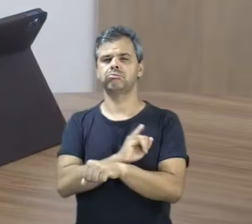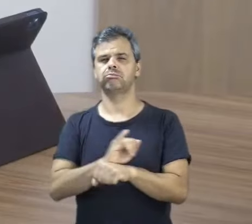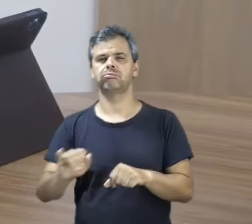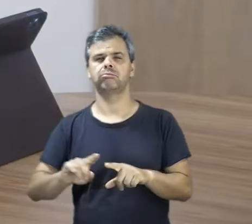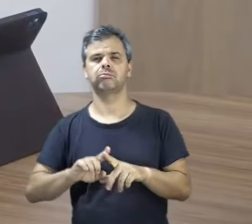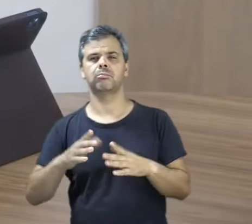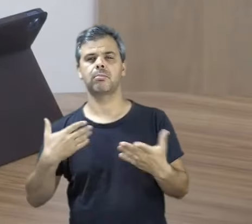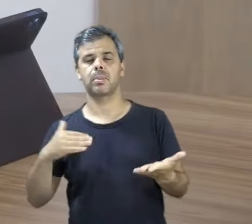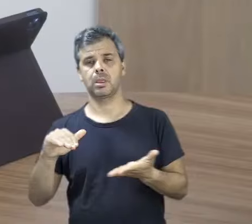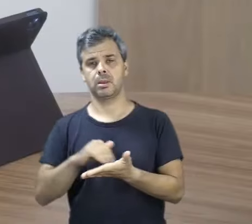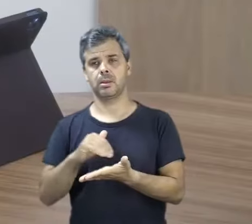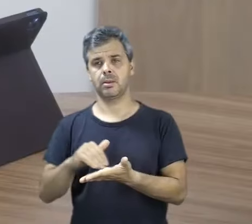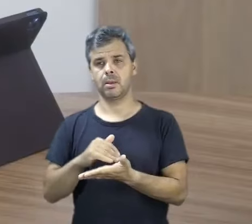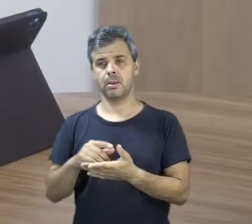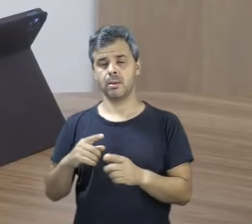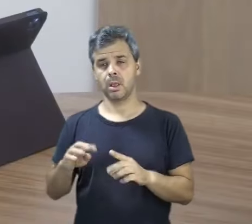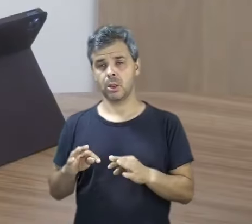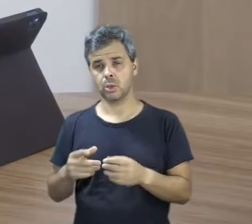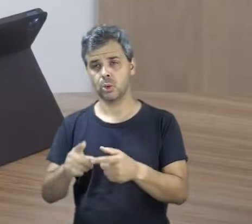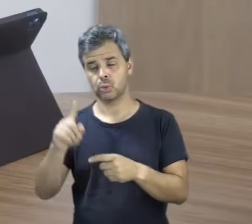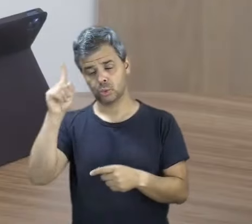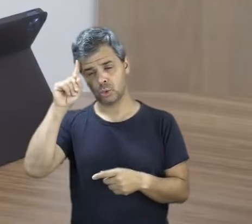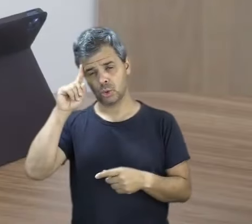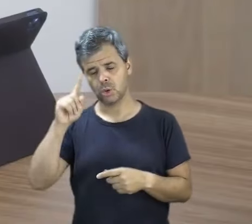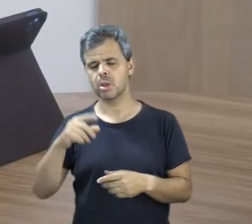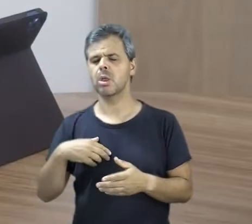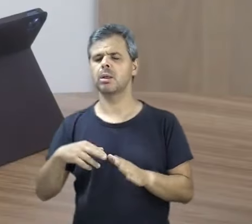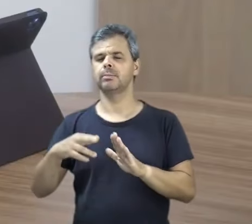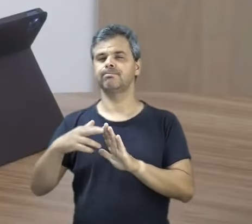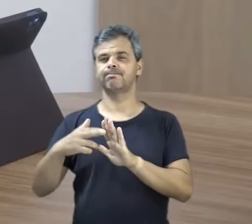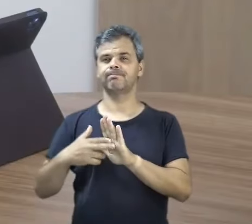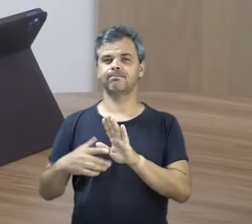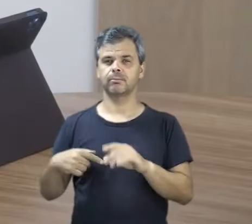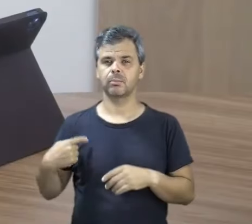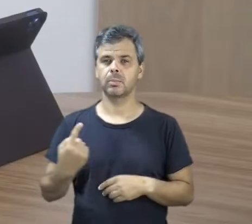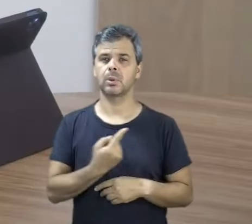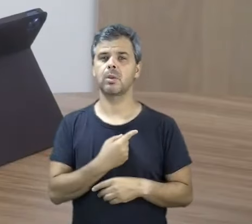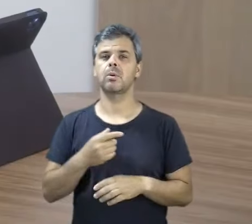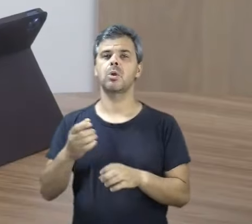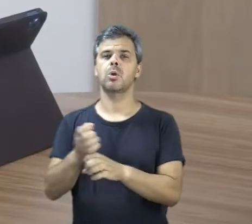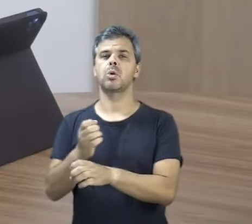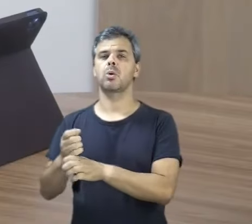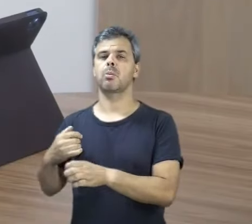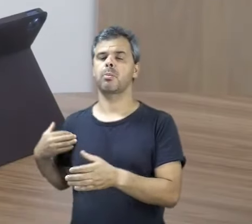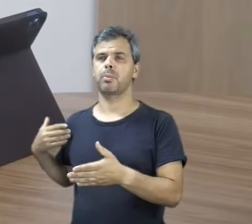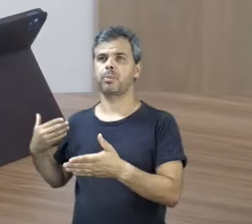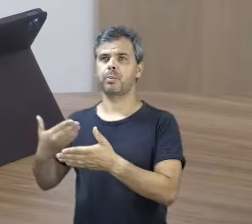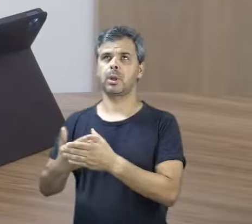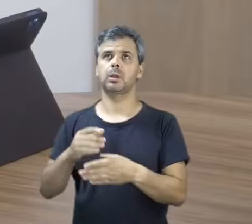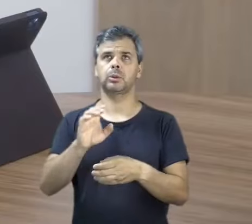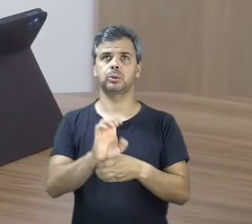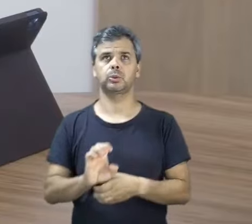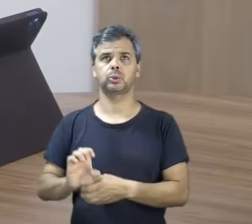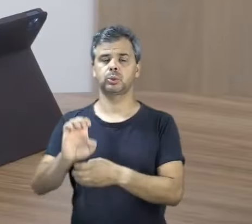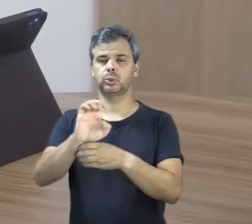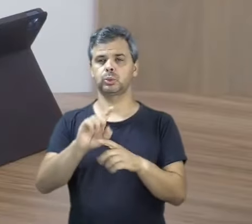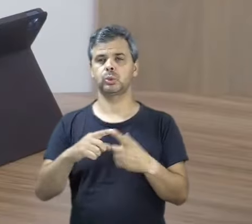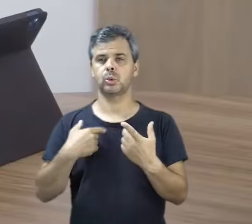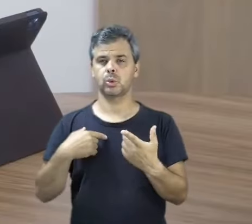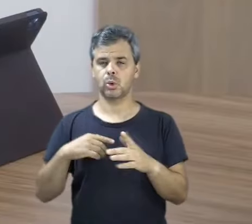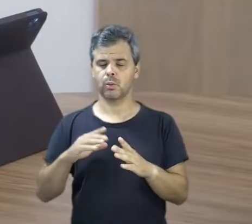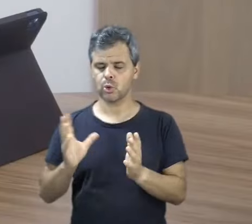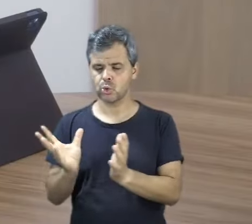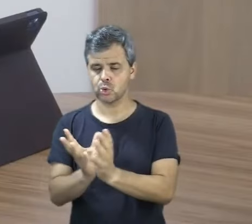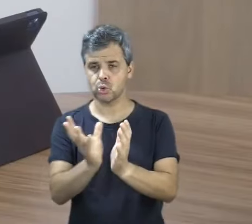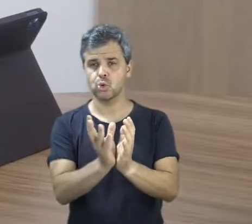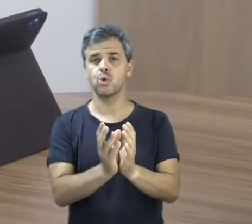estratégica, né? A Secretaria esteve a todo momento, em todas as agendas que a gente foi construindo nos estados, eu sempre fazia contato com a nossa